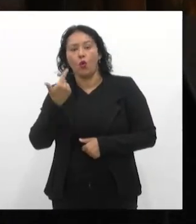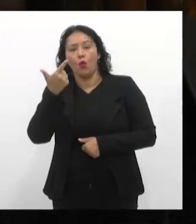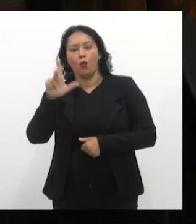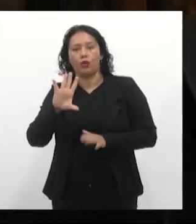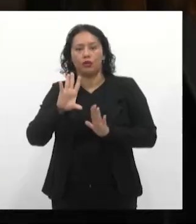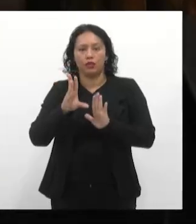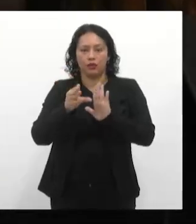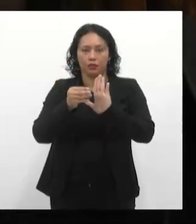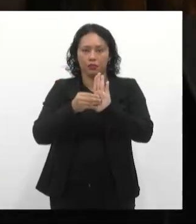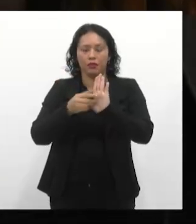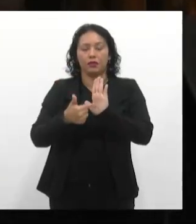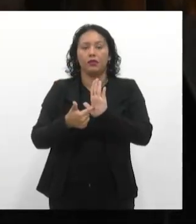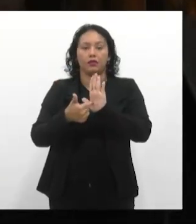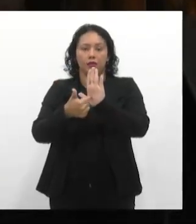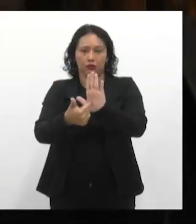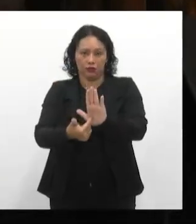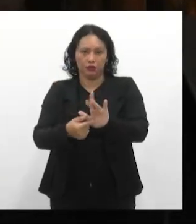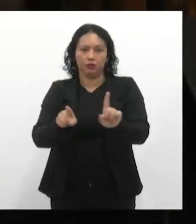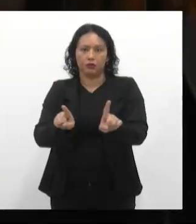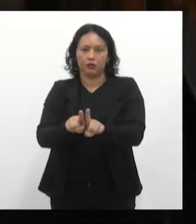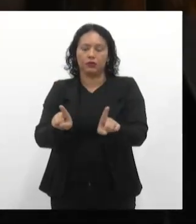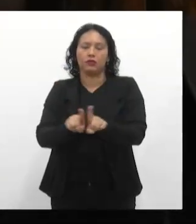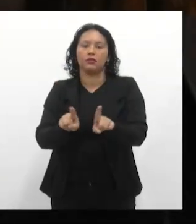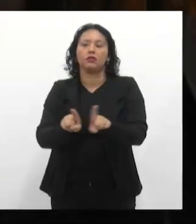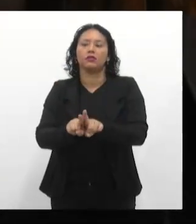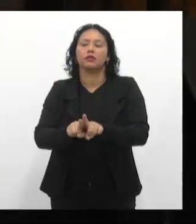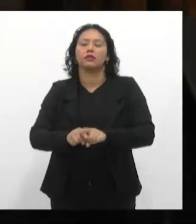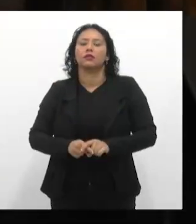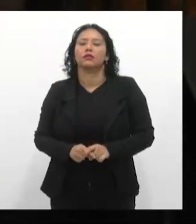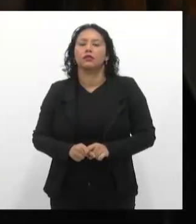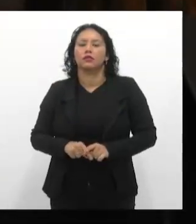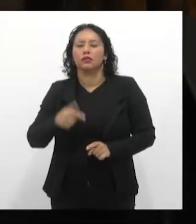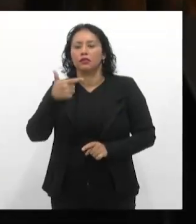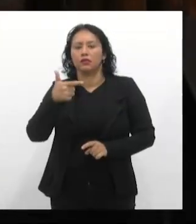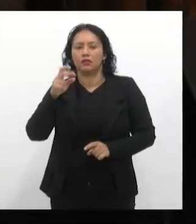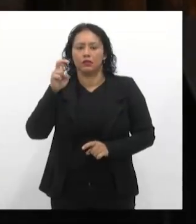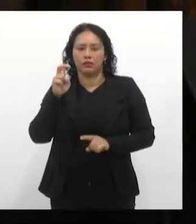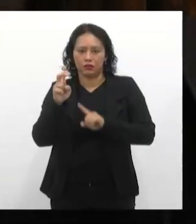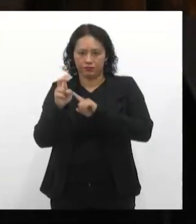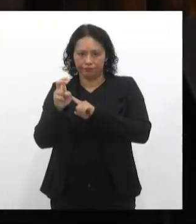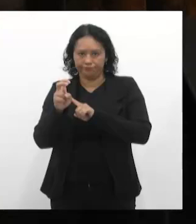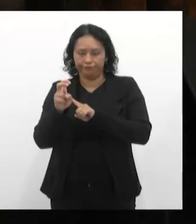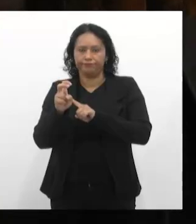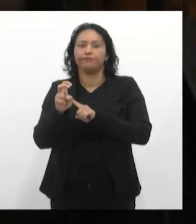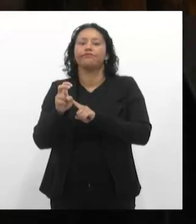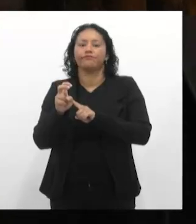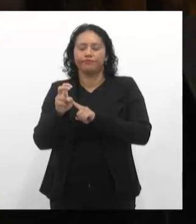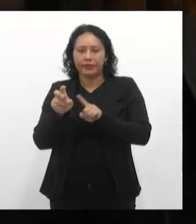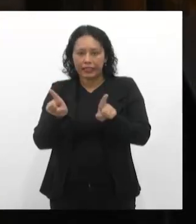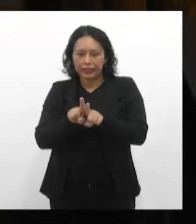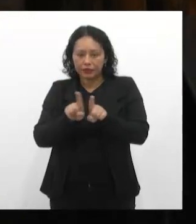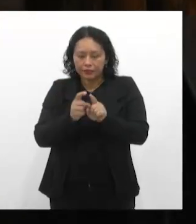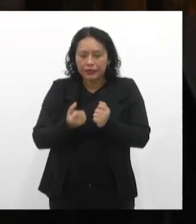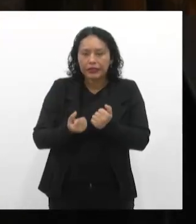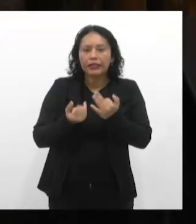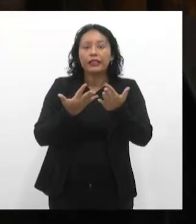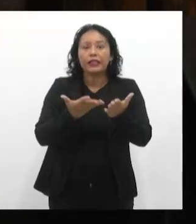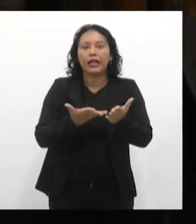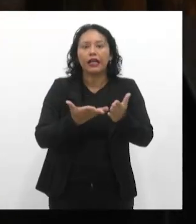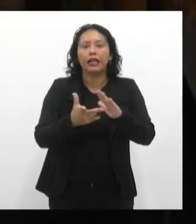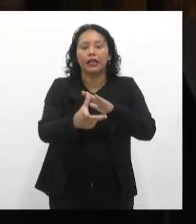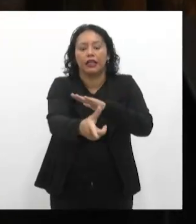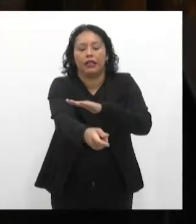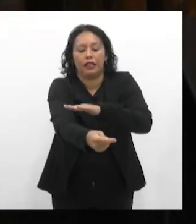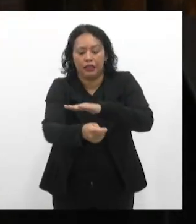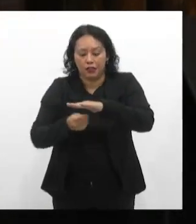nós apresentamos é a aditiva número 25, também garantindo que esses fundos sejam